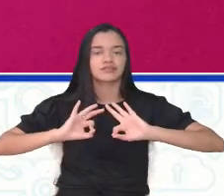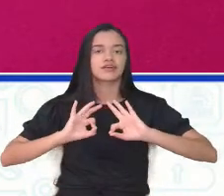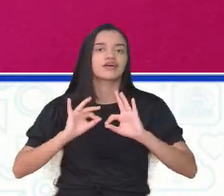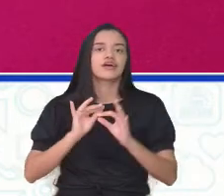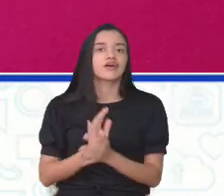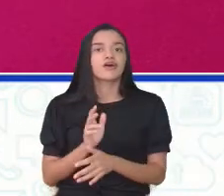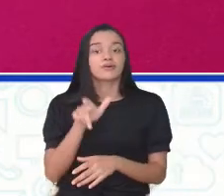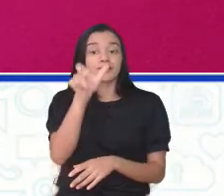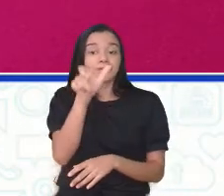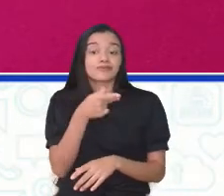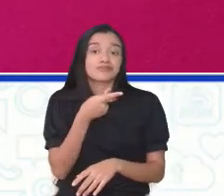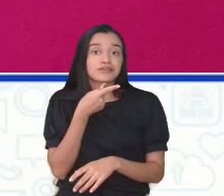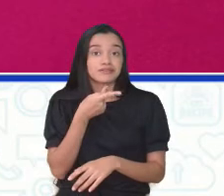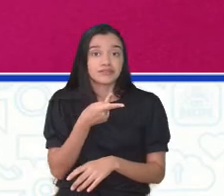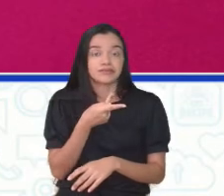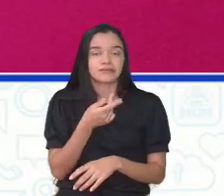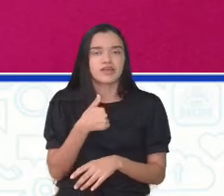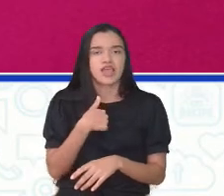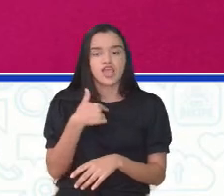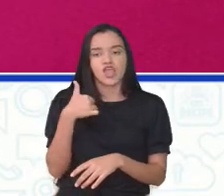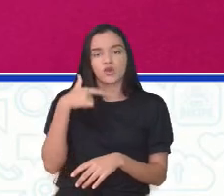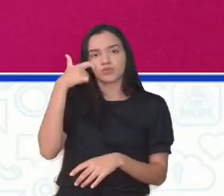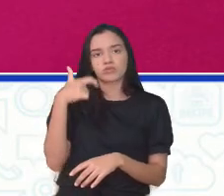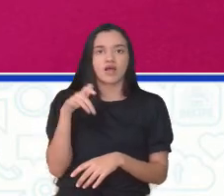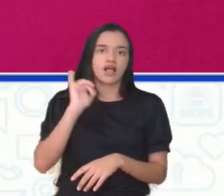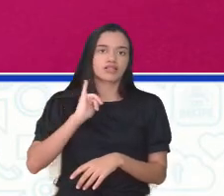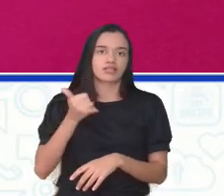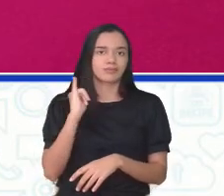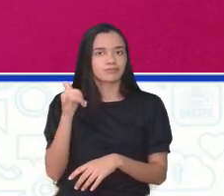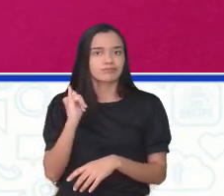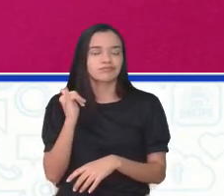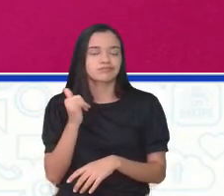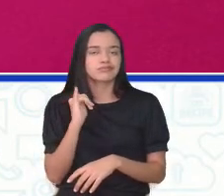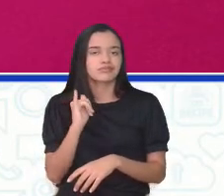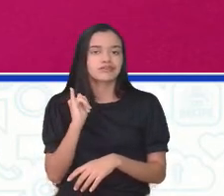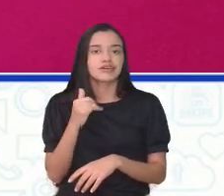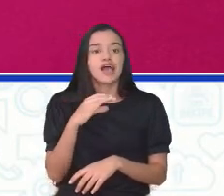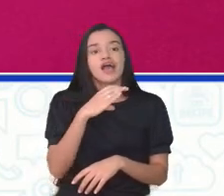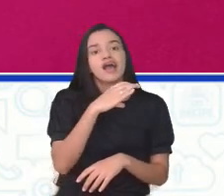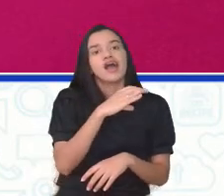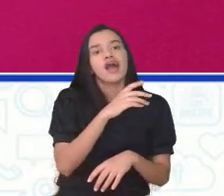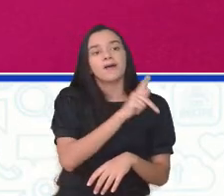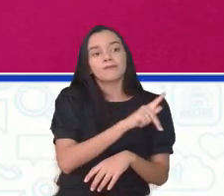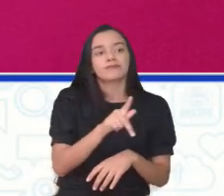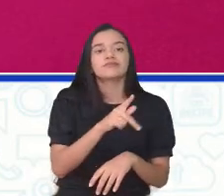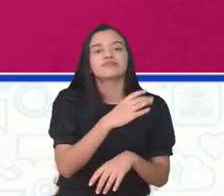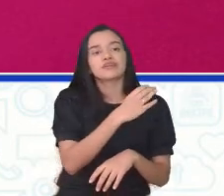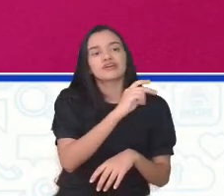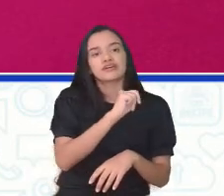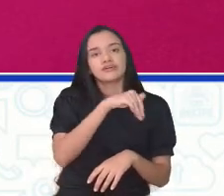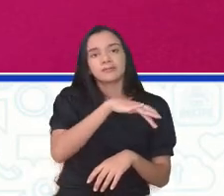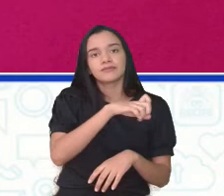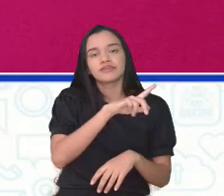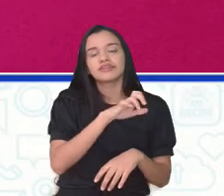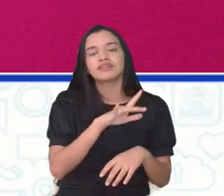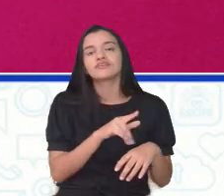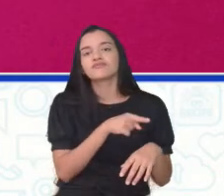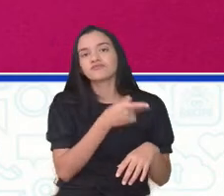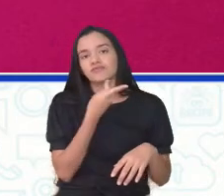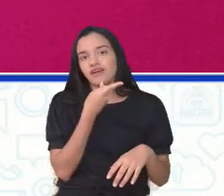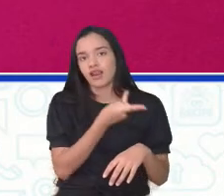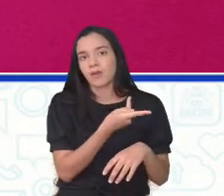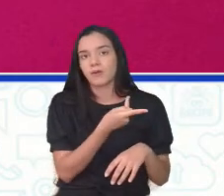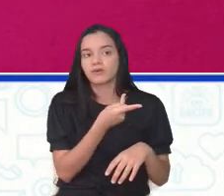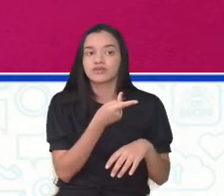pela personagem. Então, eu sou a narradora, então eu digo, Camille falou, : coloco aspas